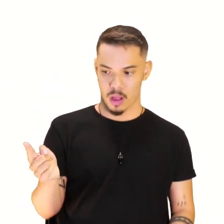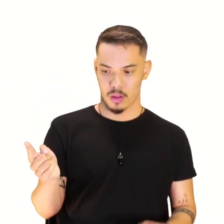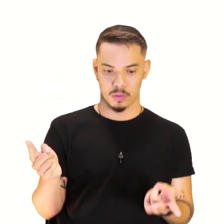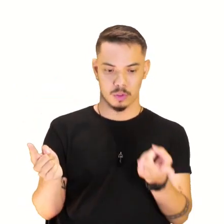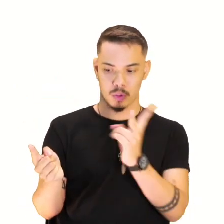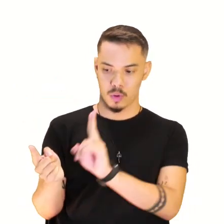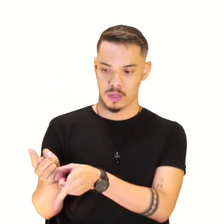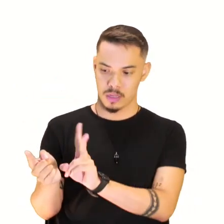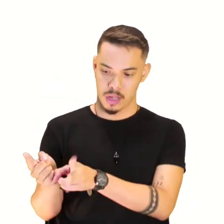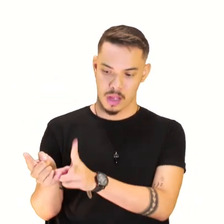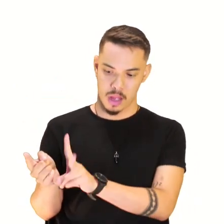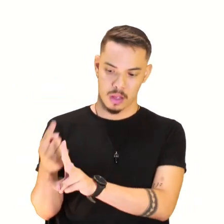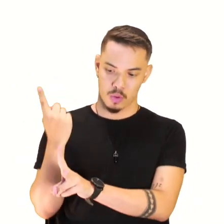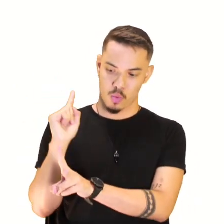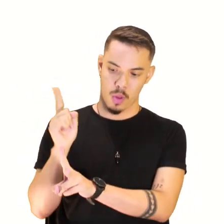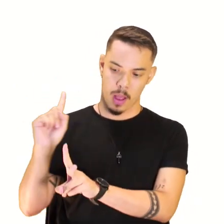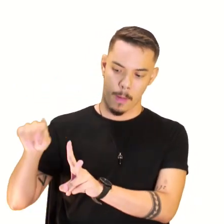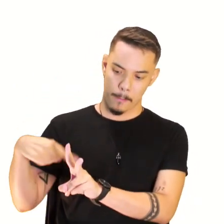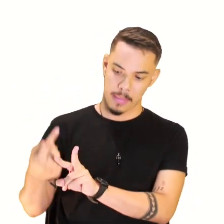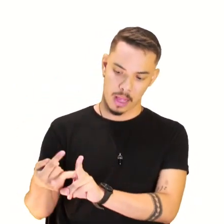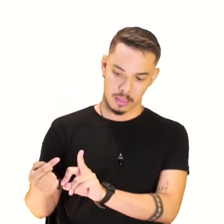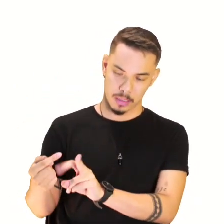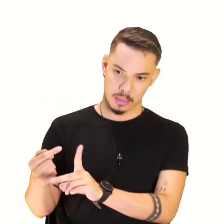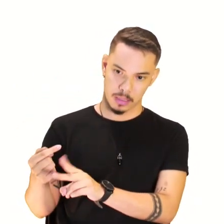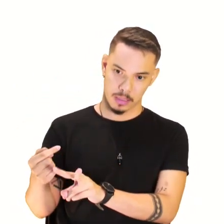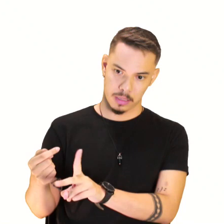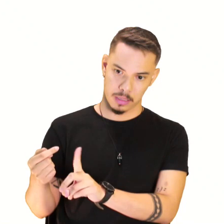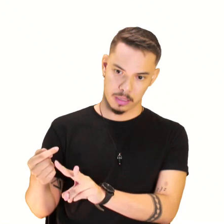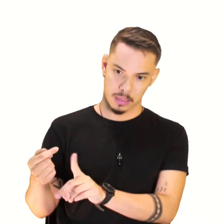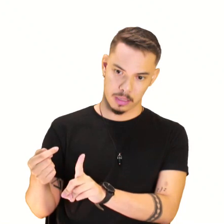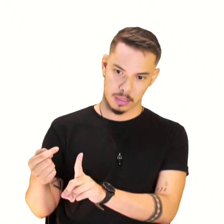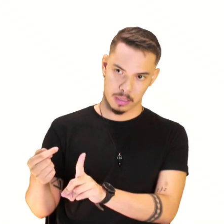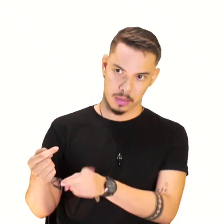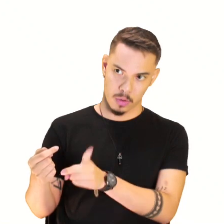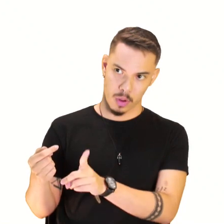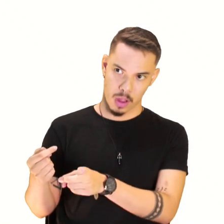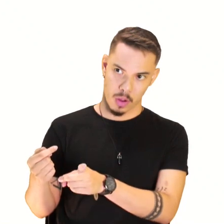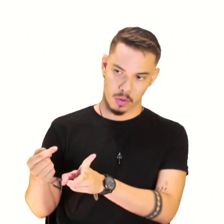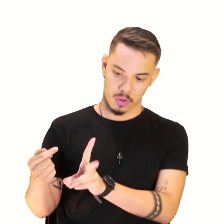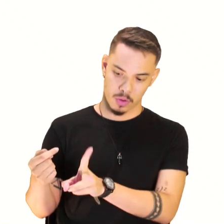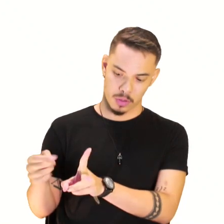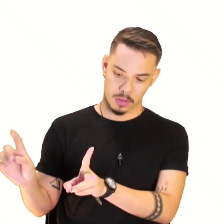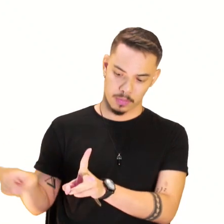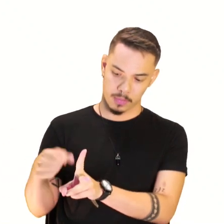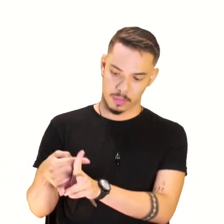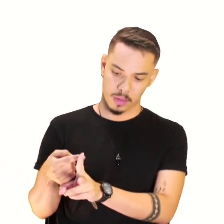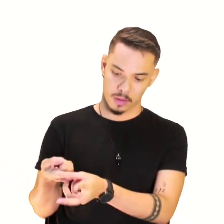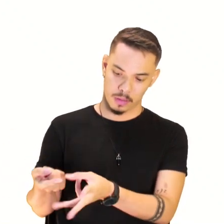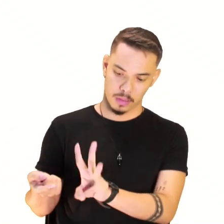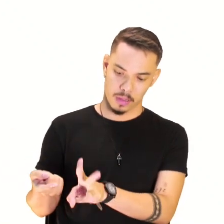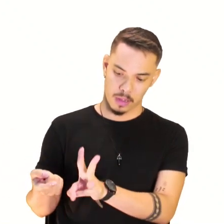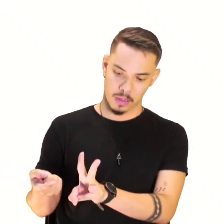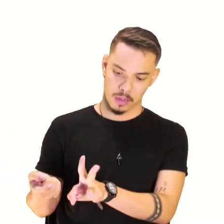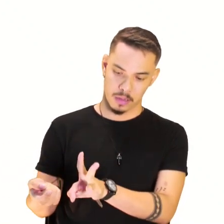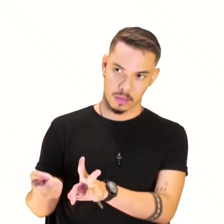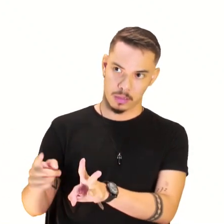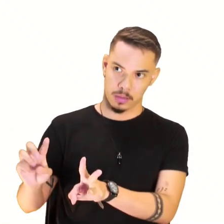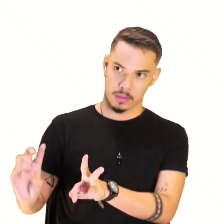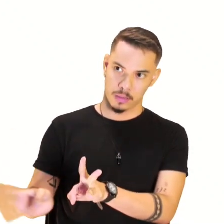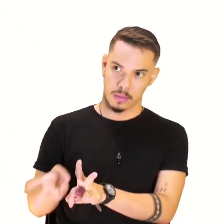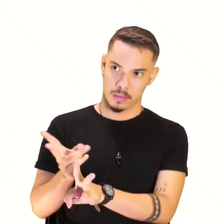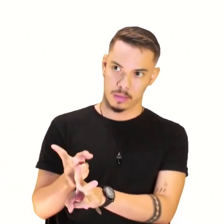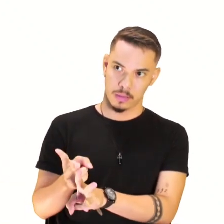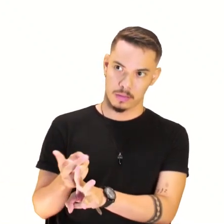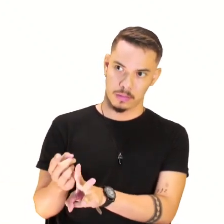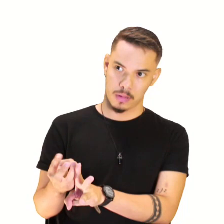R$2. R$2, R$1 a mais que no dia anterior. No terceiro, 3. 3. Ele foi sempre aumentando R$1 ao final. Que legal.